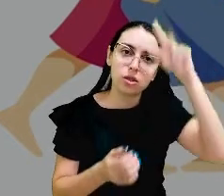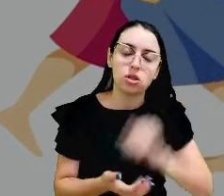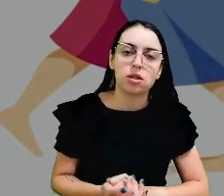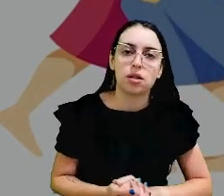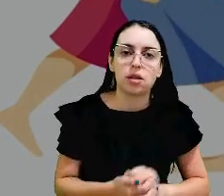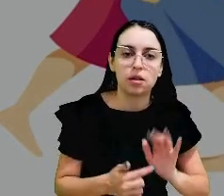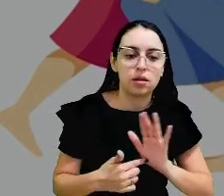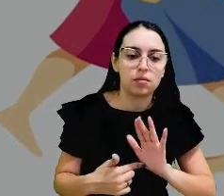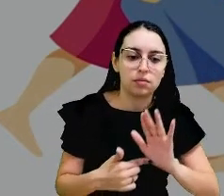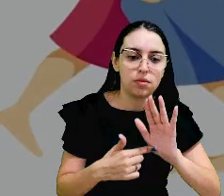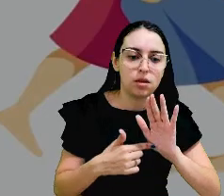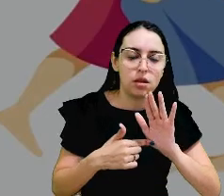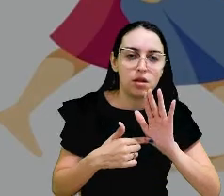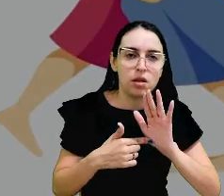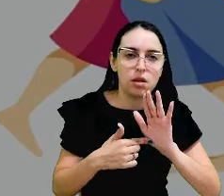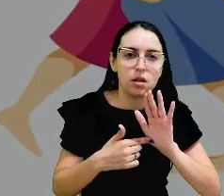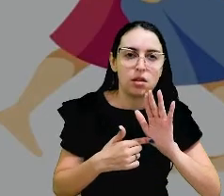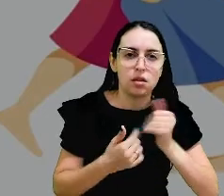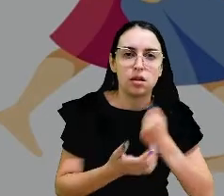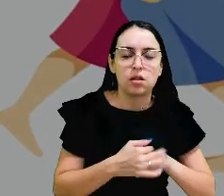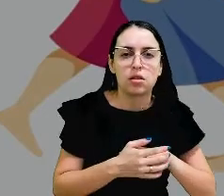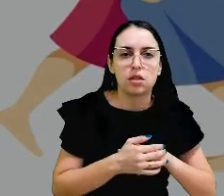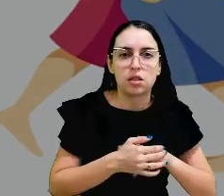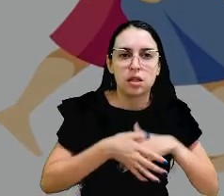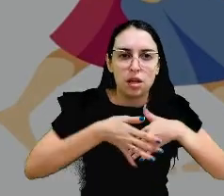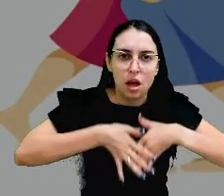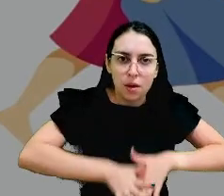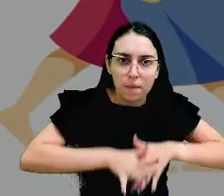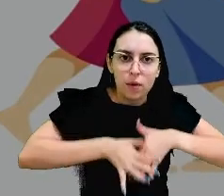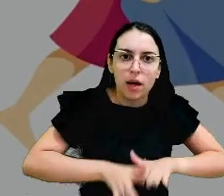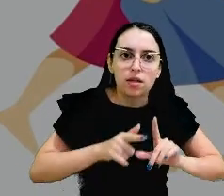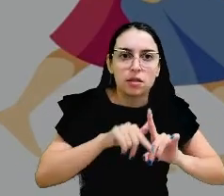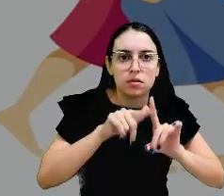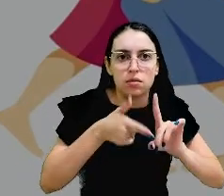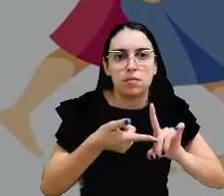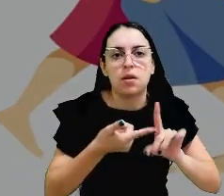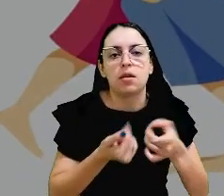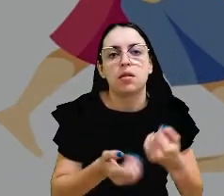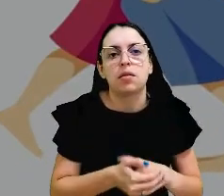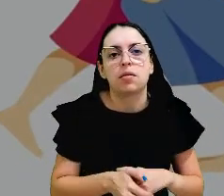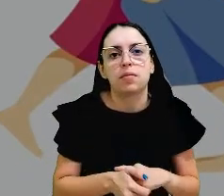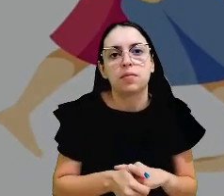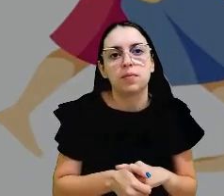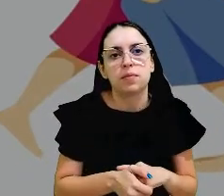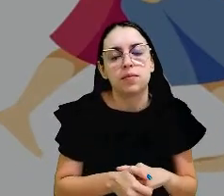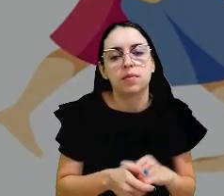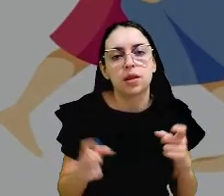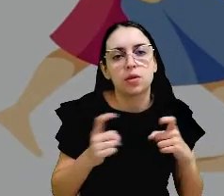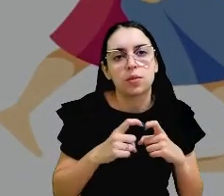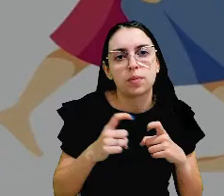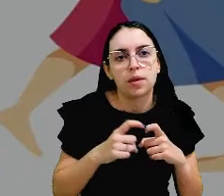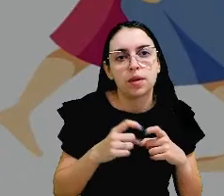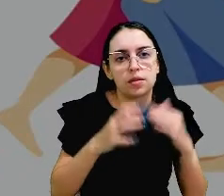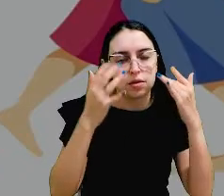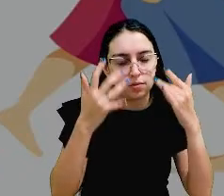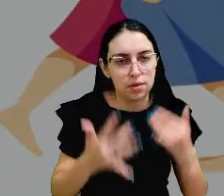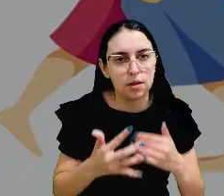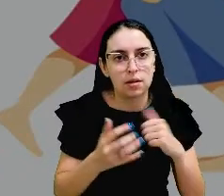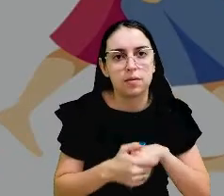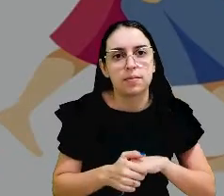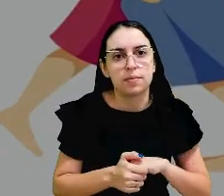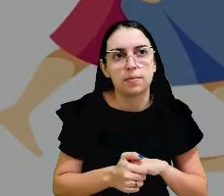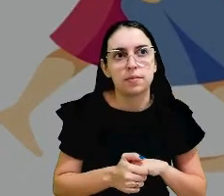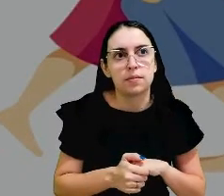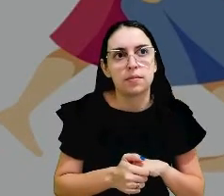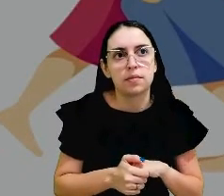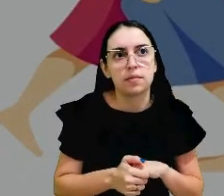imagem da manobra de Christeller, que justamente é aquela que foi descrita com a médica empurrando a barriga da